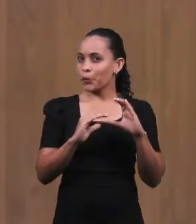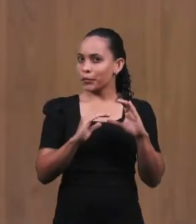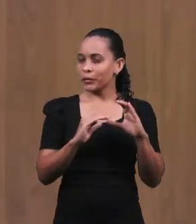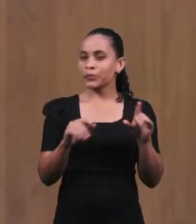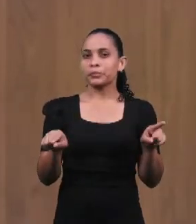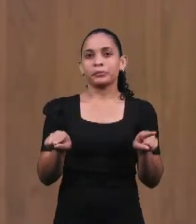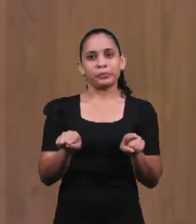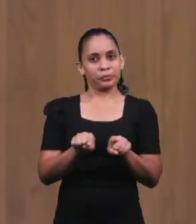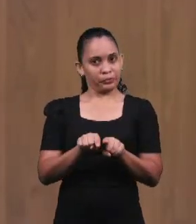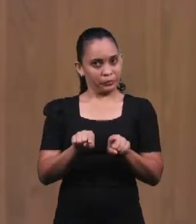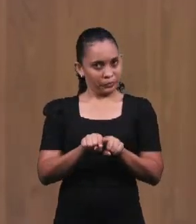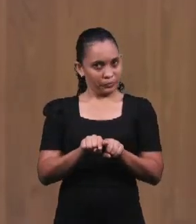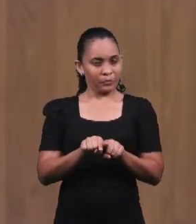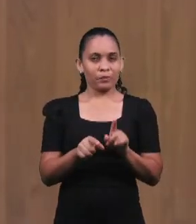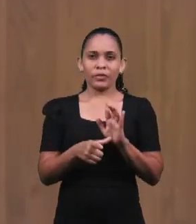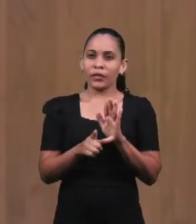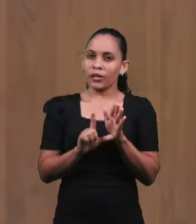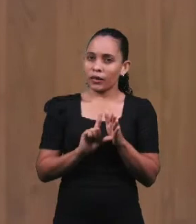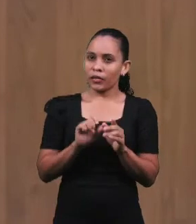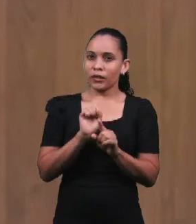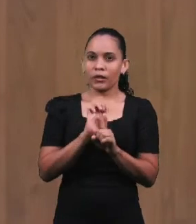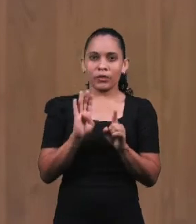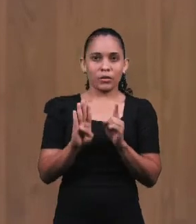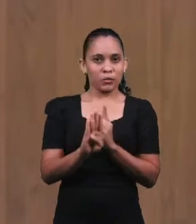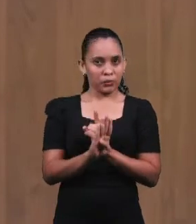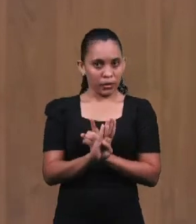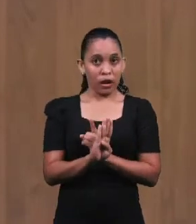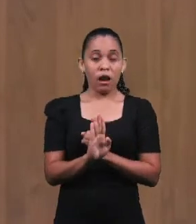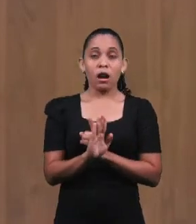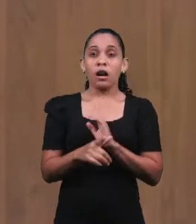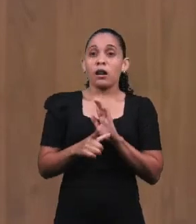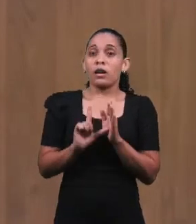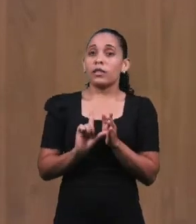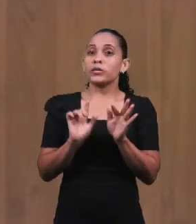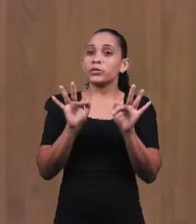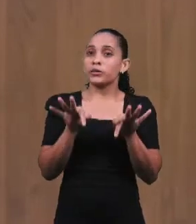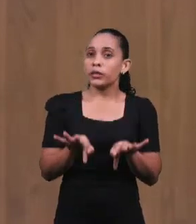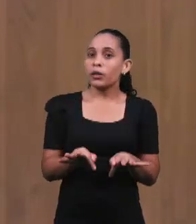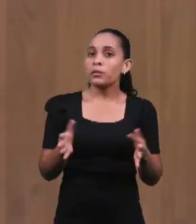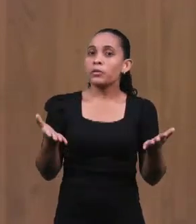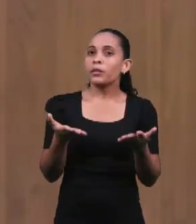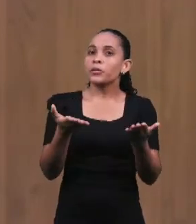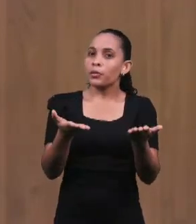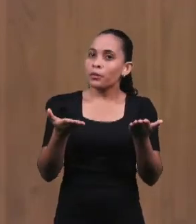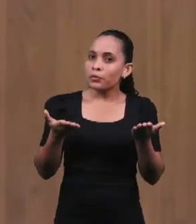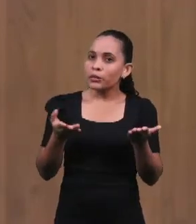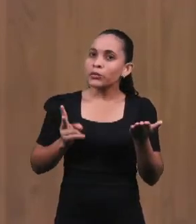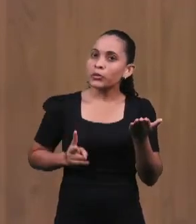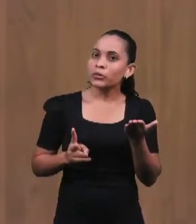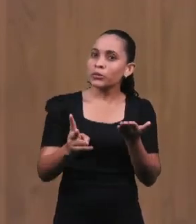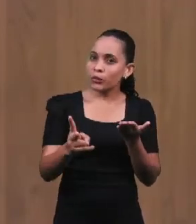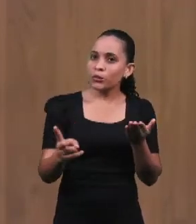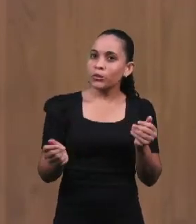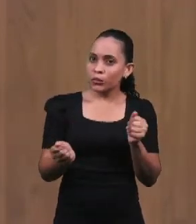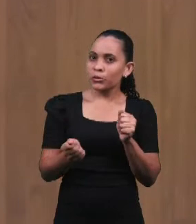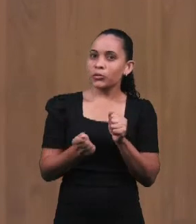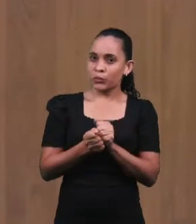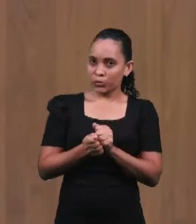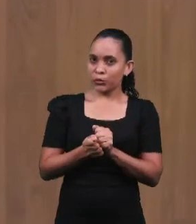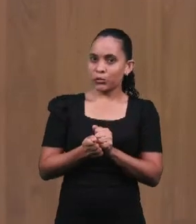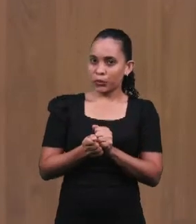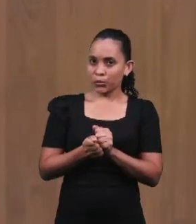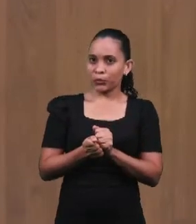antecipando a nossa Escola Bíblica Dominical. E agora, antes de encerrar, queremos te fazer um convite para permanecer conosco no nosso canal